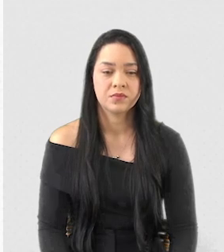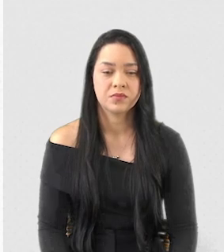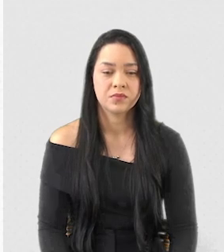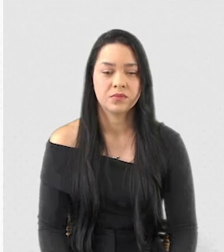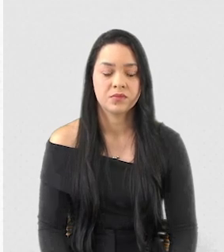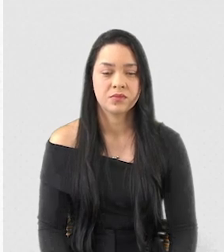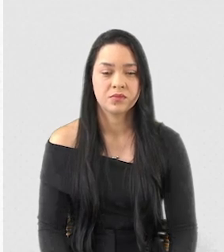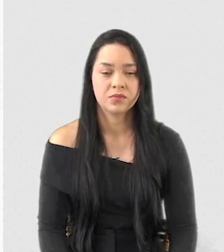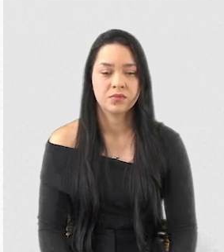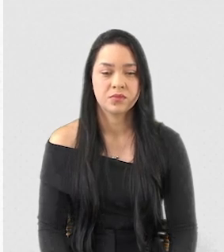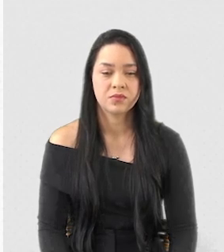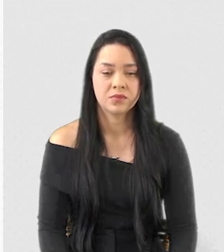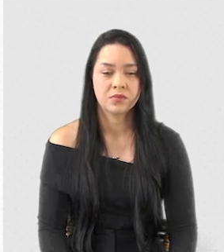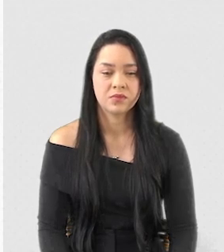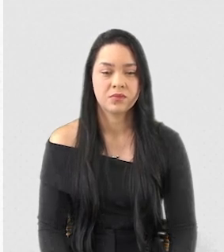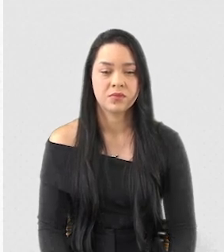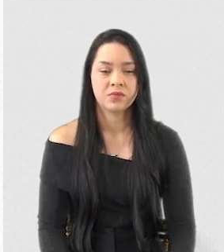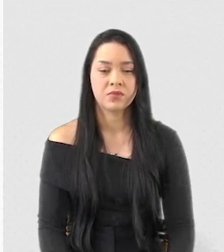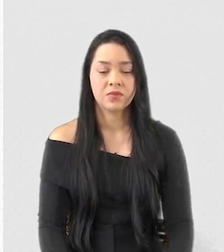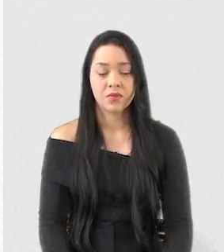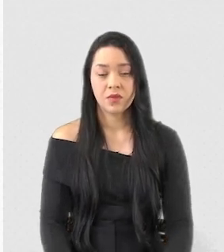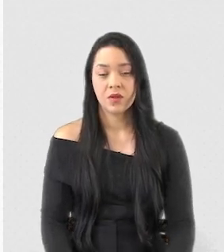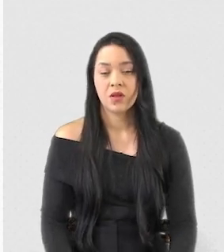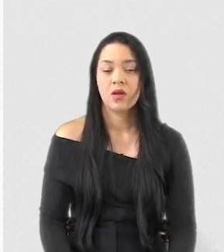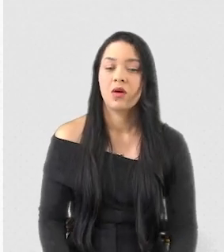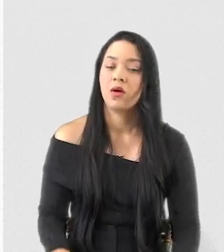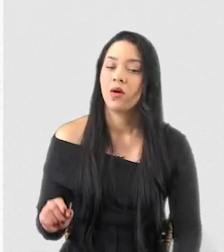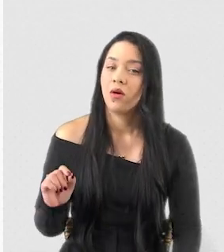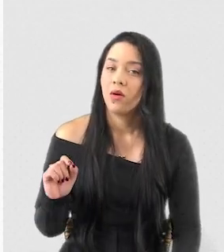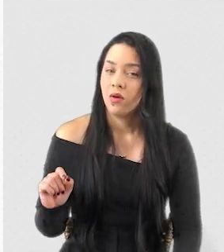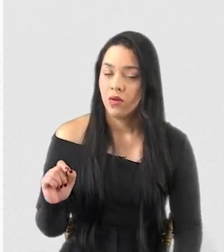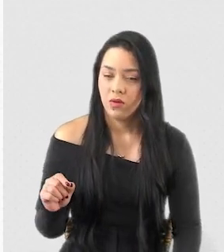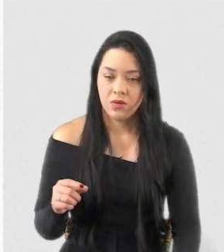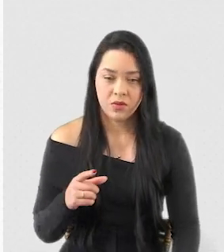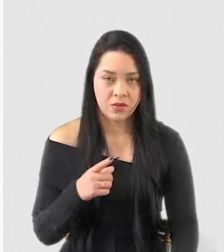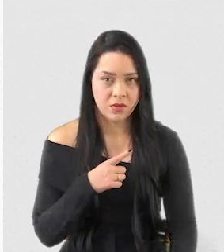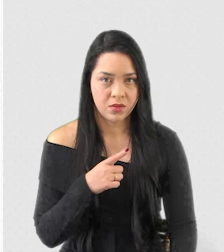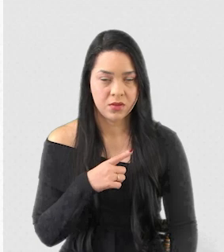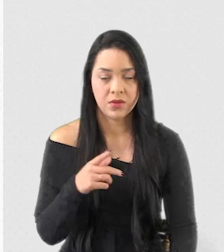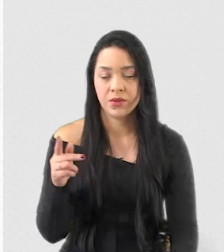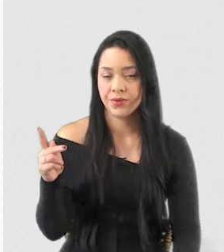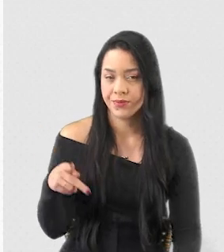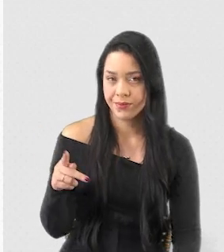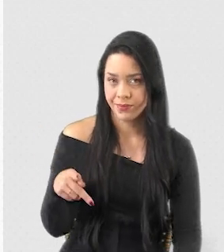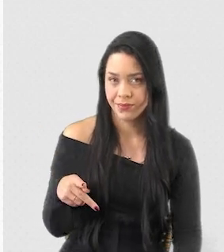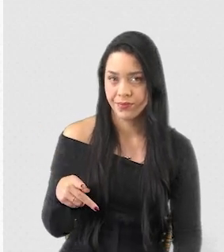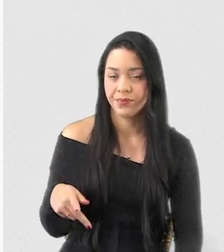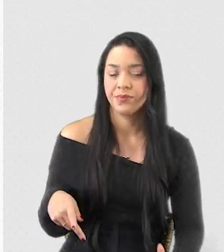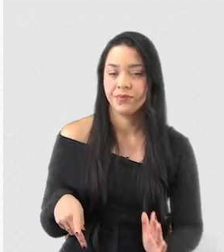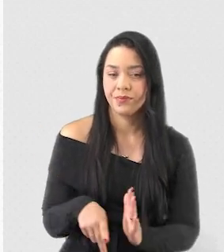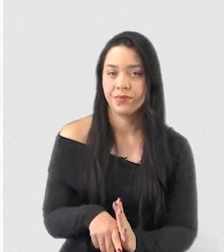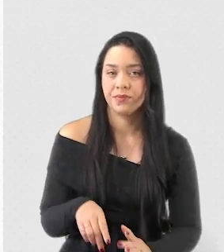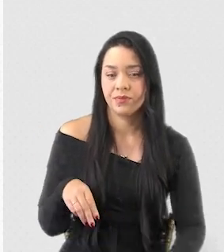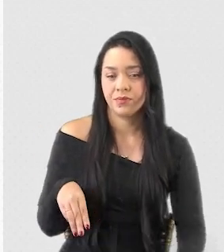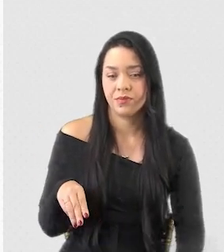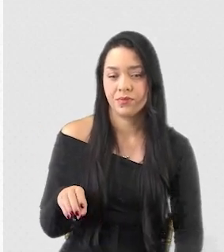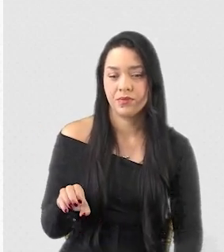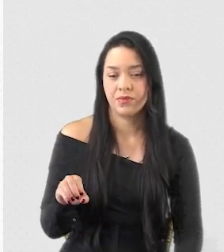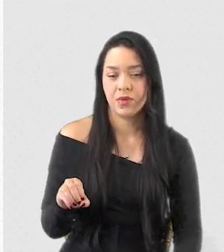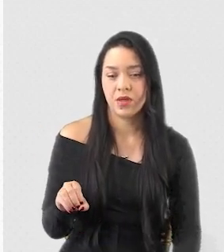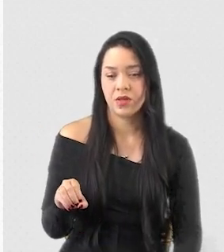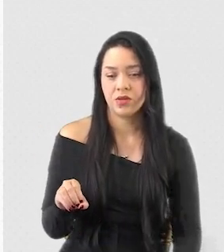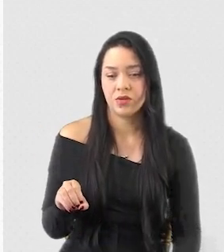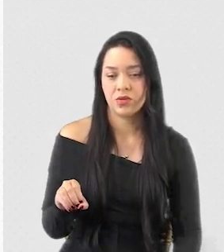AUG, né? Que aí vão codificar uma proteína específica como a metionina.